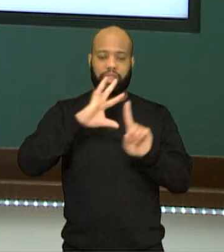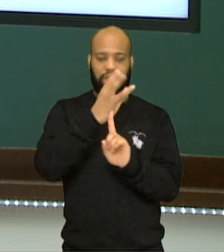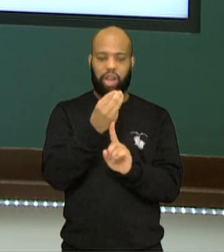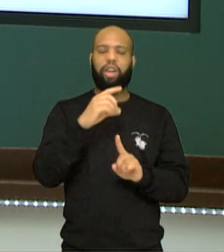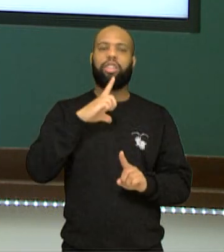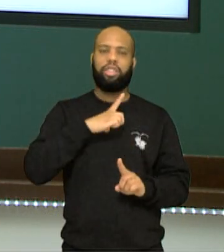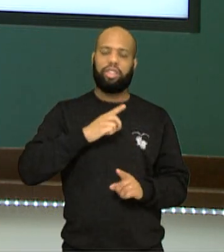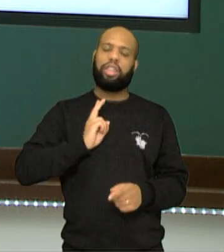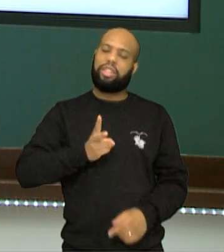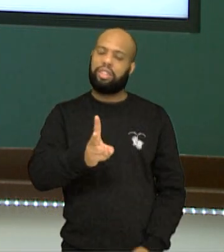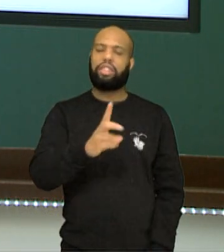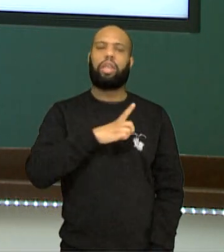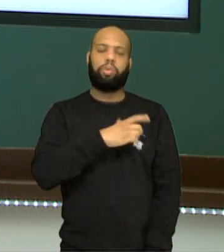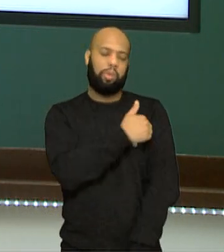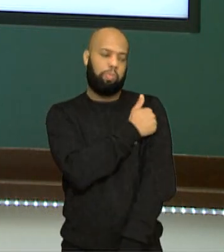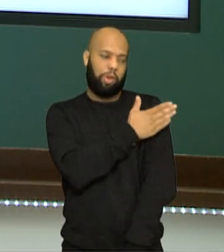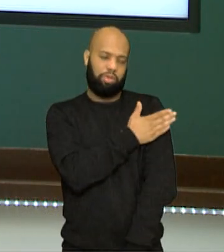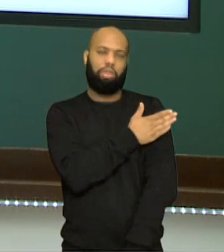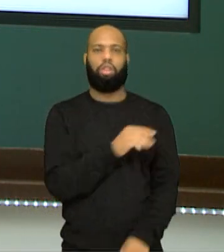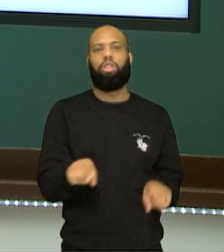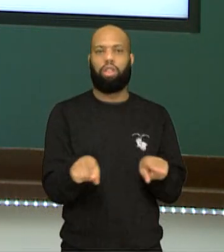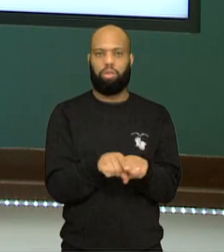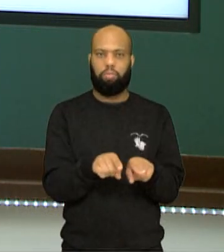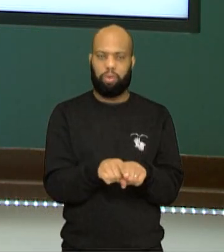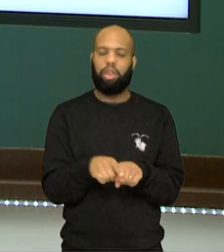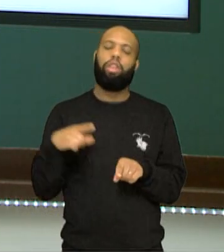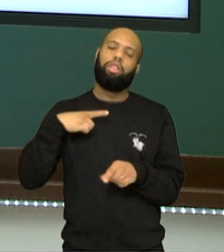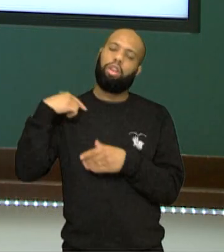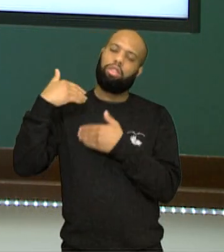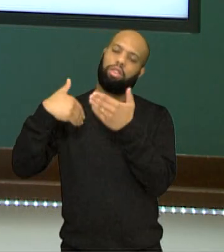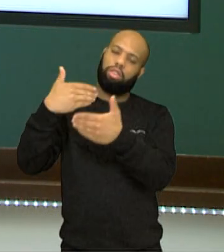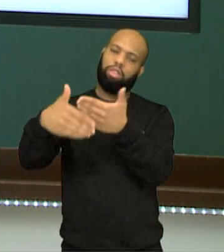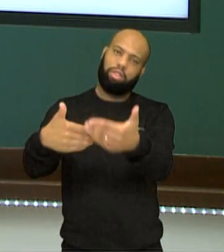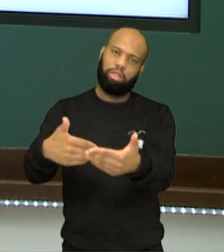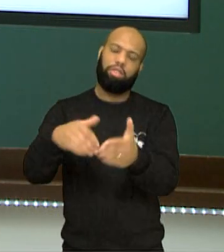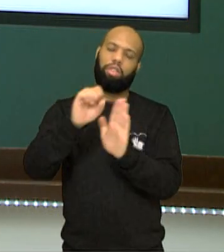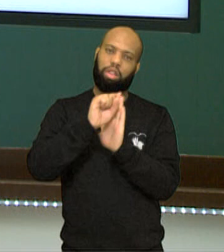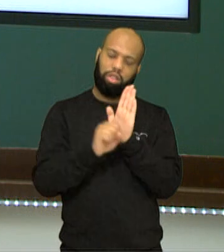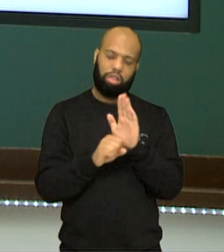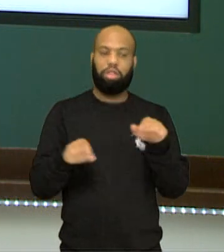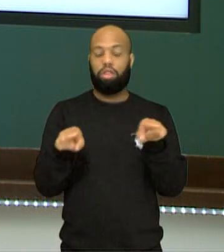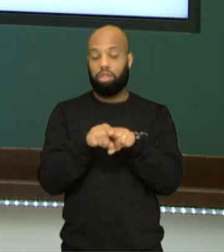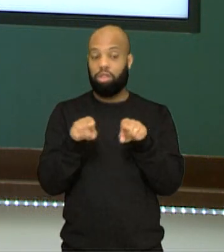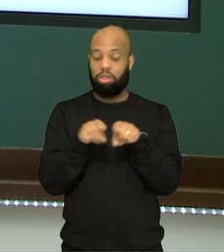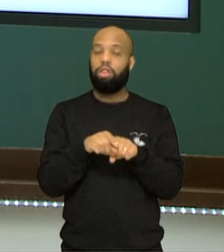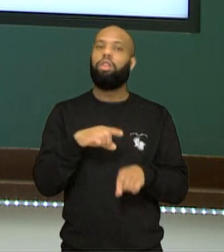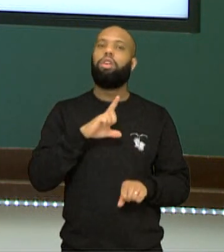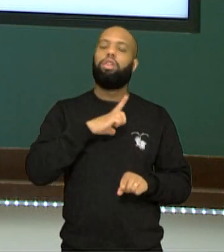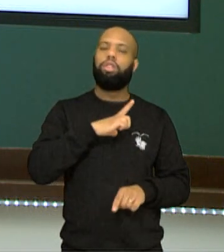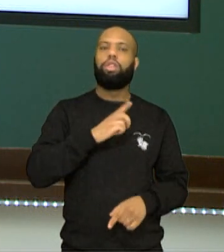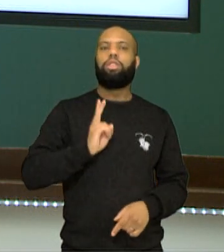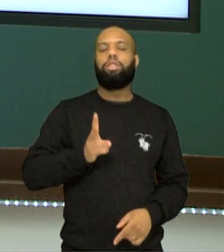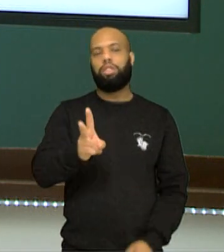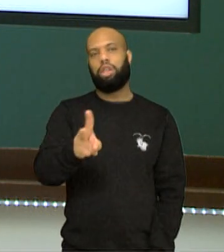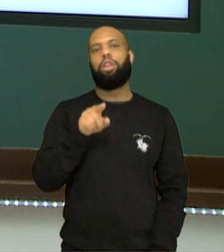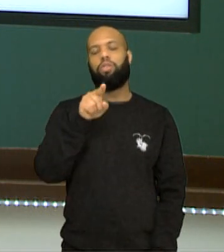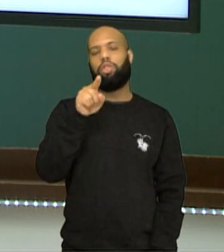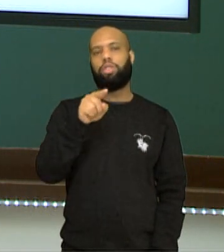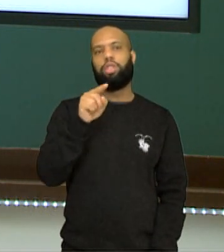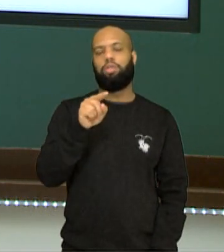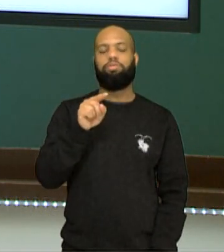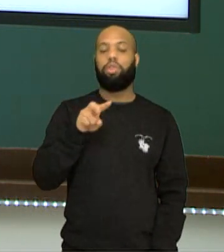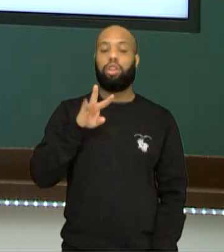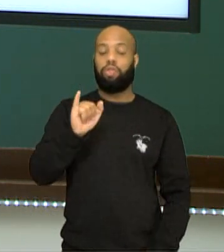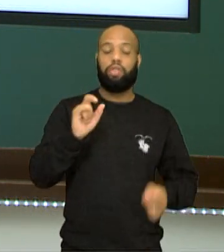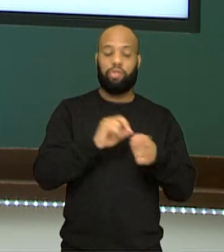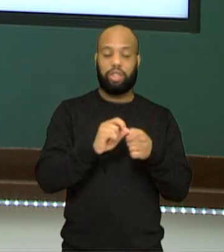sofrendo preconceitos. Com o andar dos anos, dos séculos, né? Cada vez que você ousa fazer